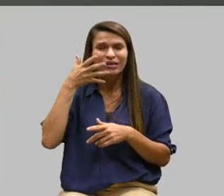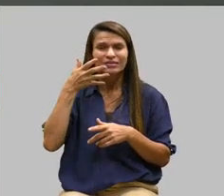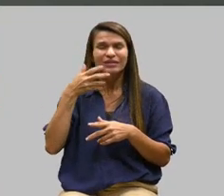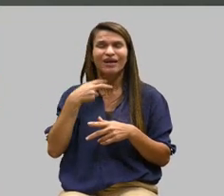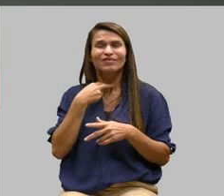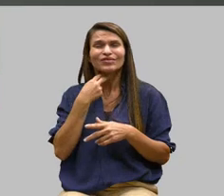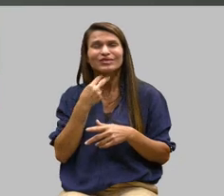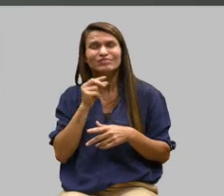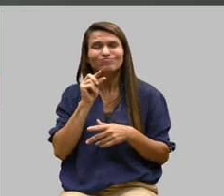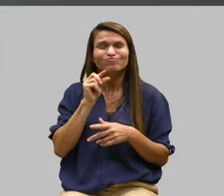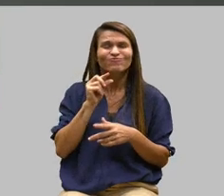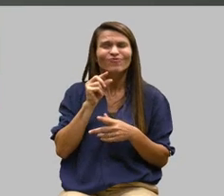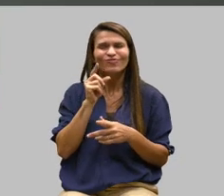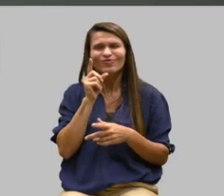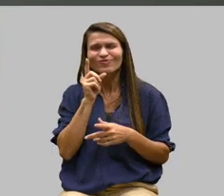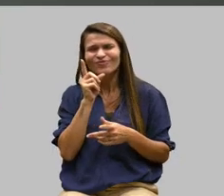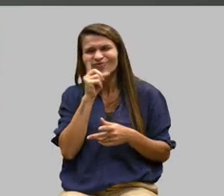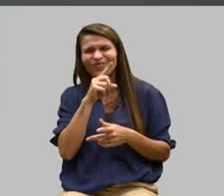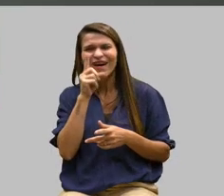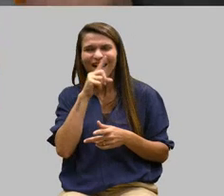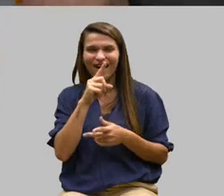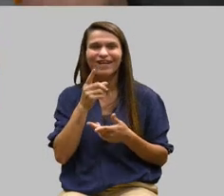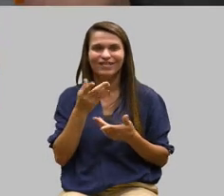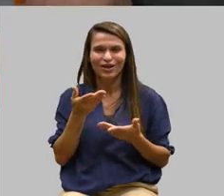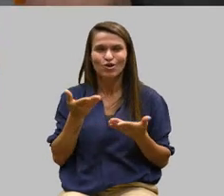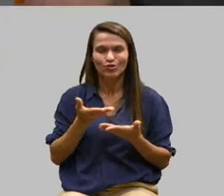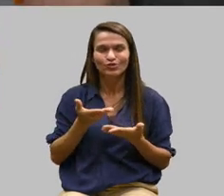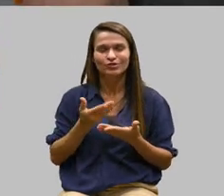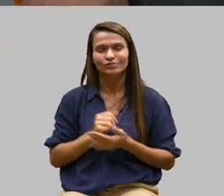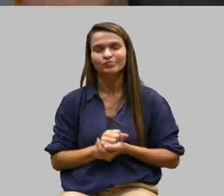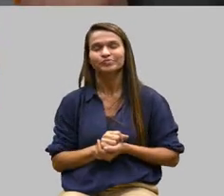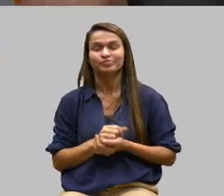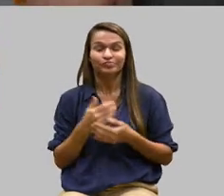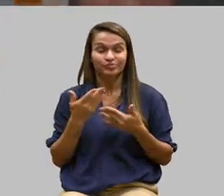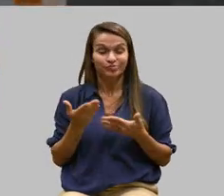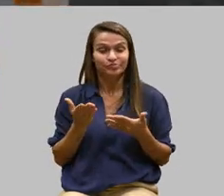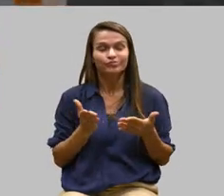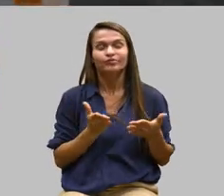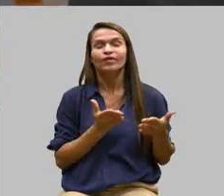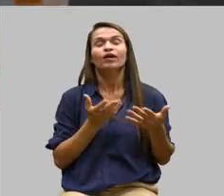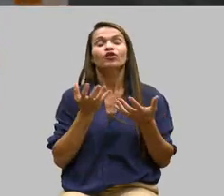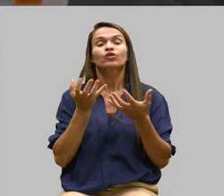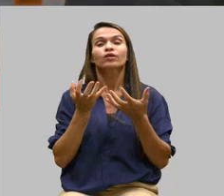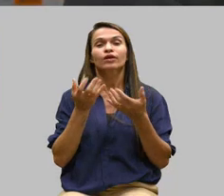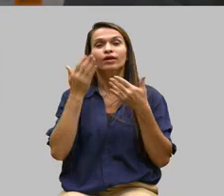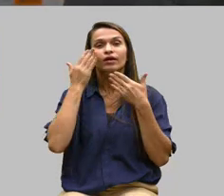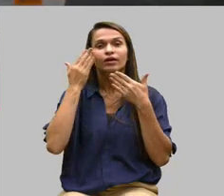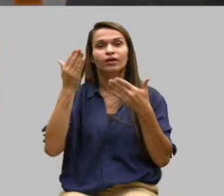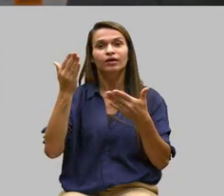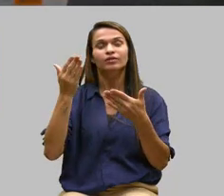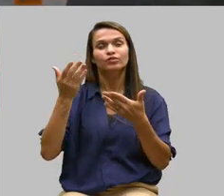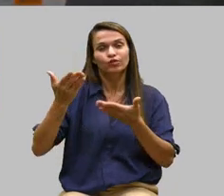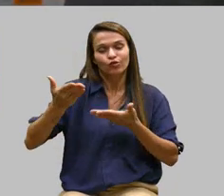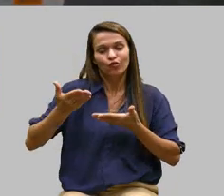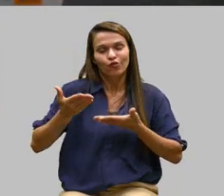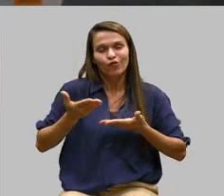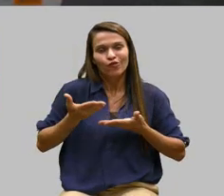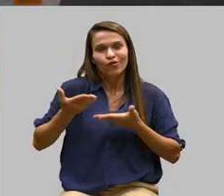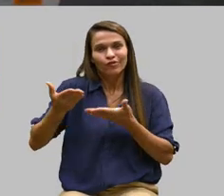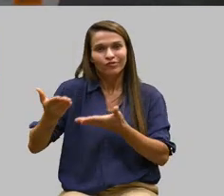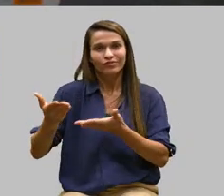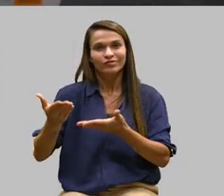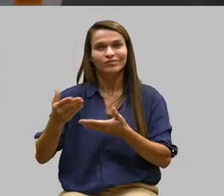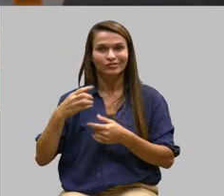tá um pouco falha hoje bom queria agradecer ao convite o